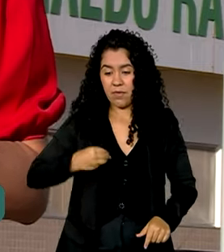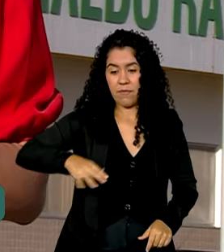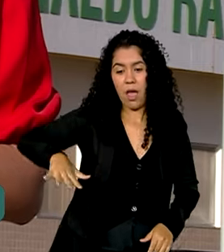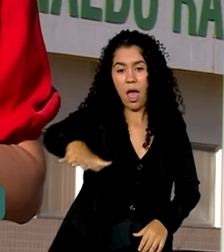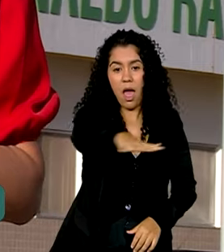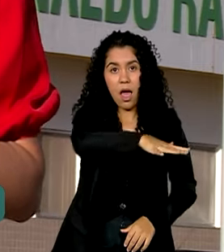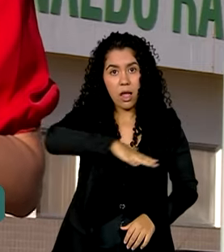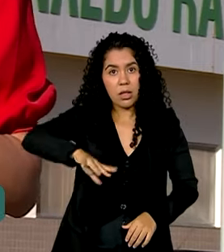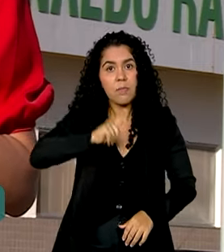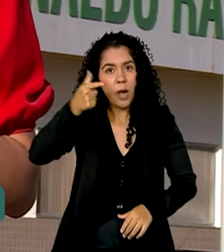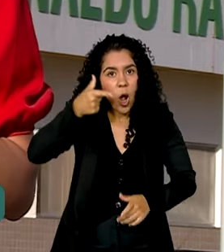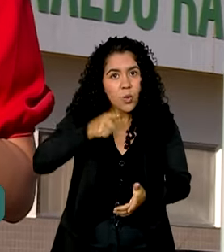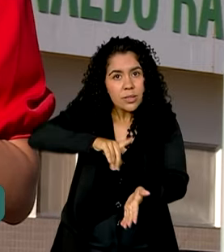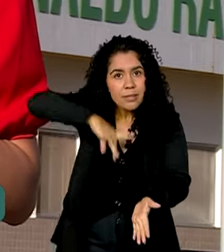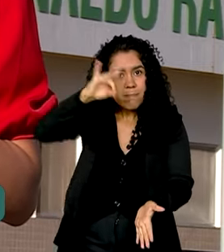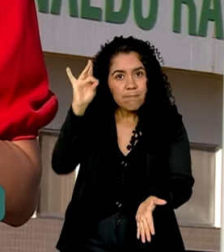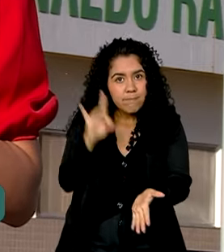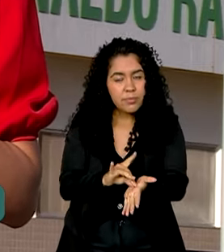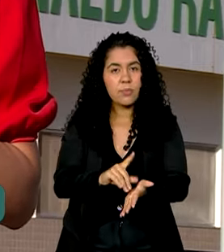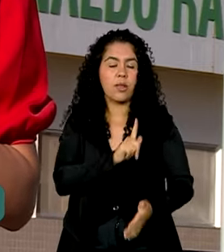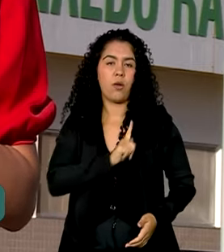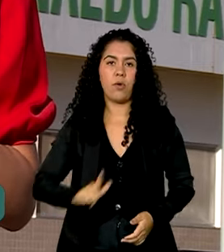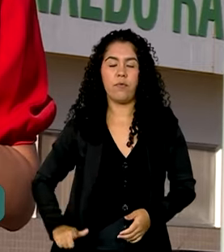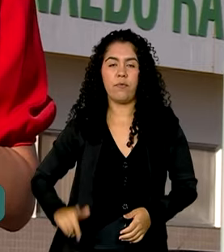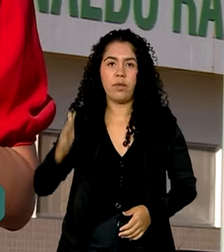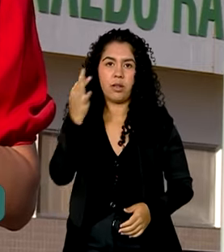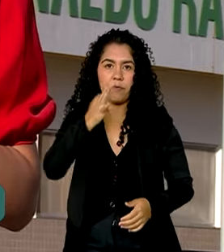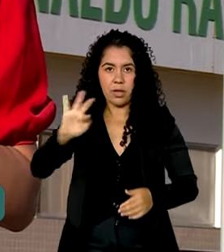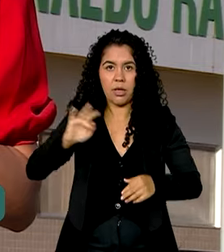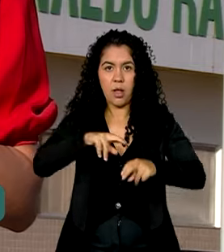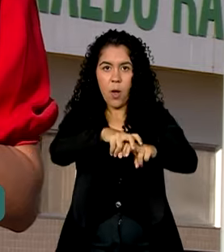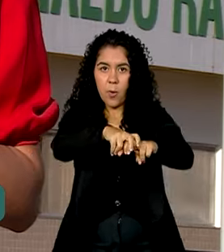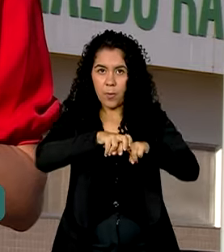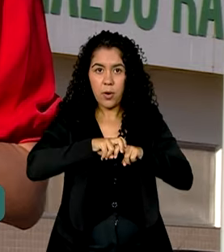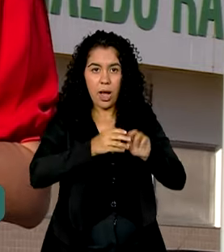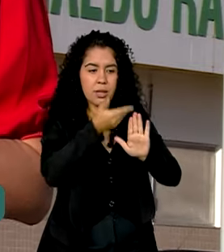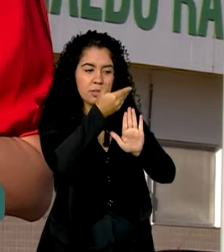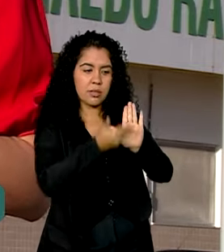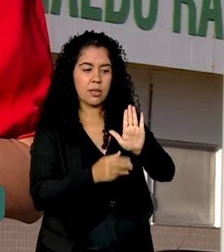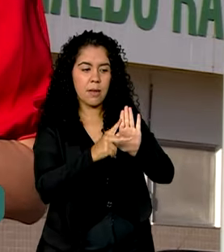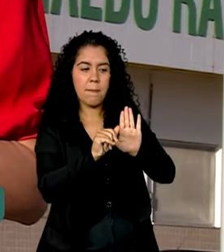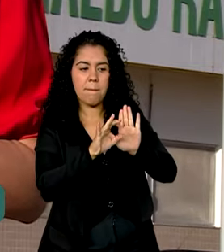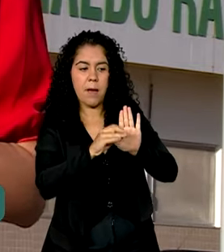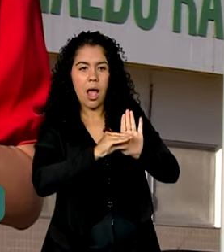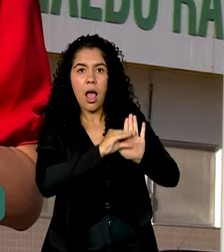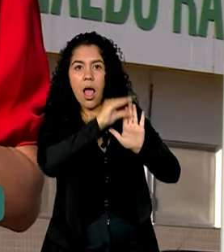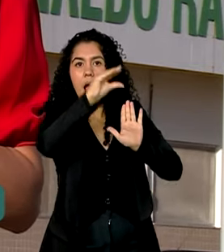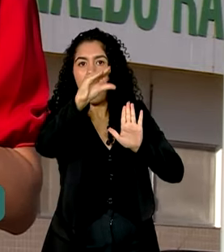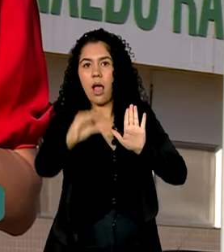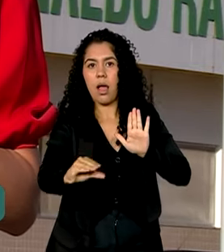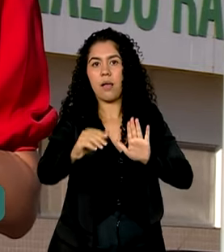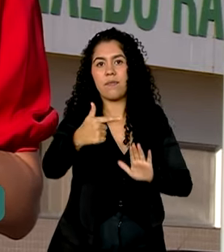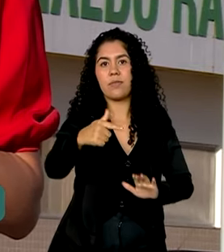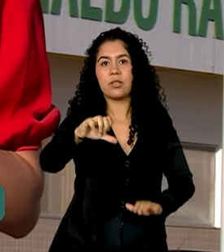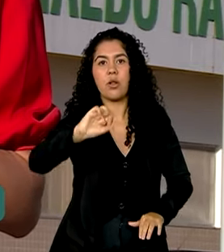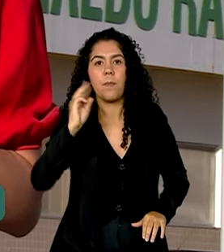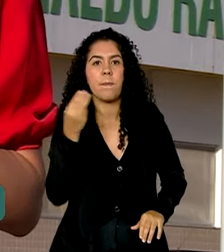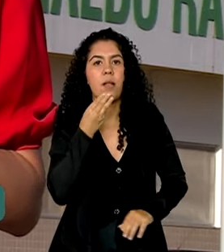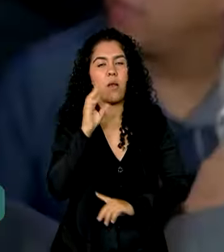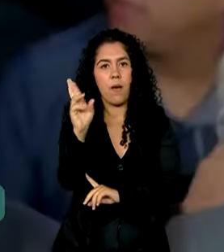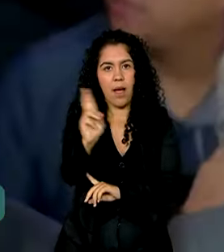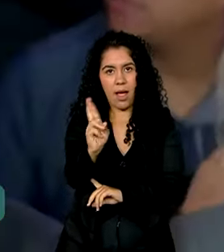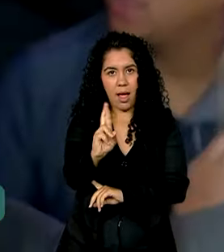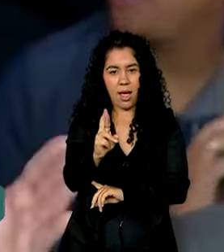tornar realidade, o governo federal, por meio do Programa de Aceleração do Crescimento, investiu aqui 29 milhões de